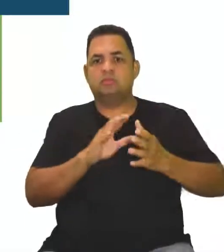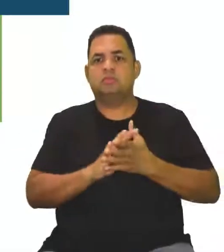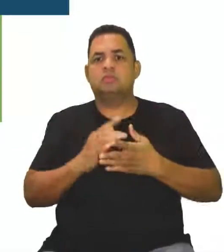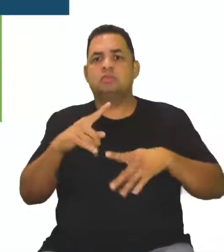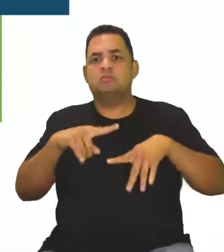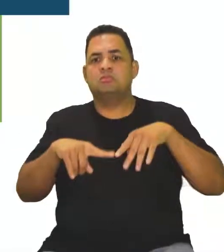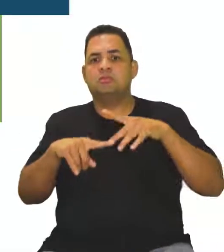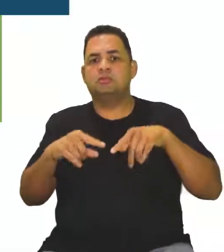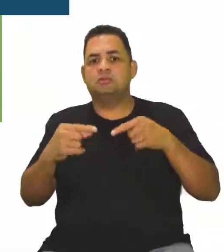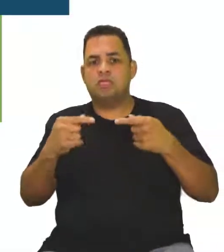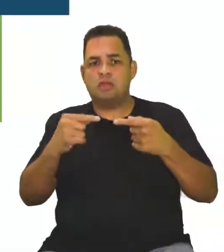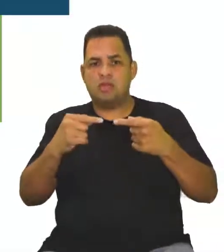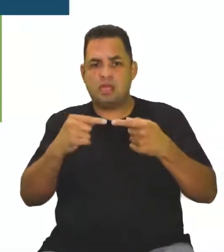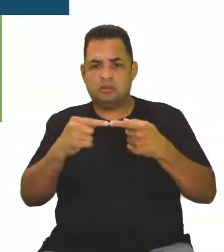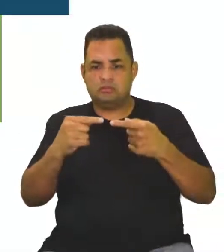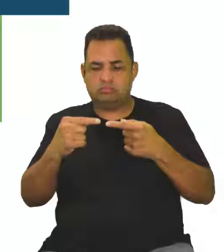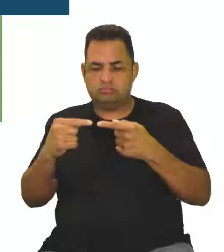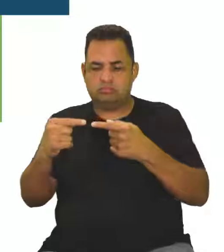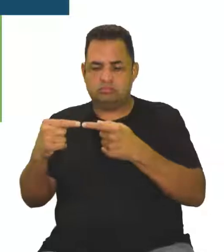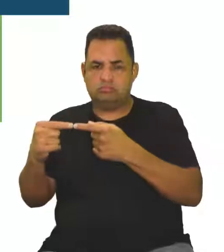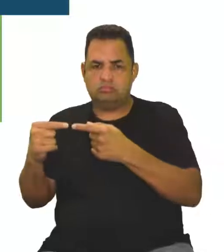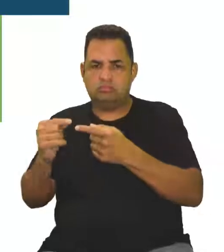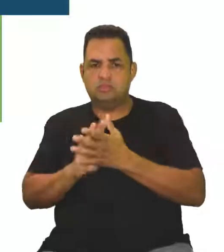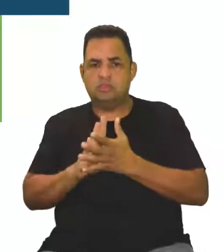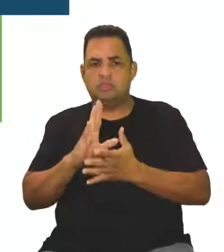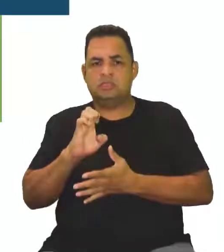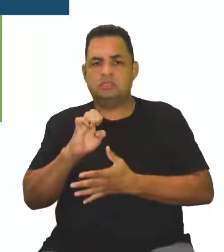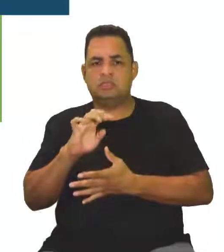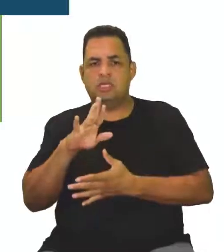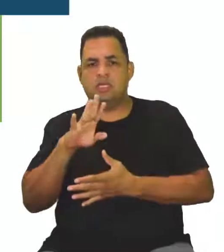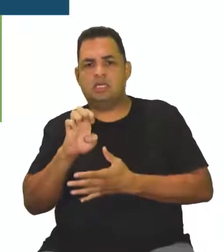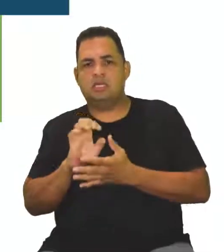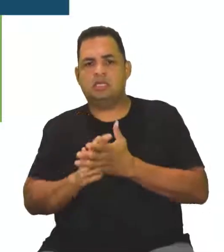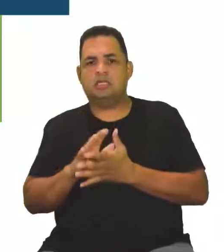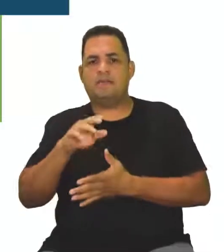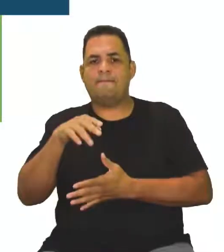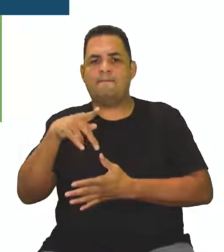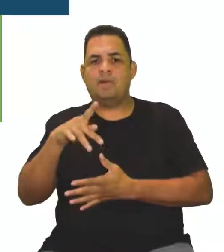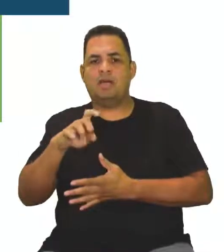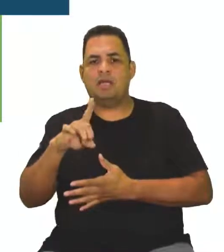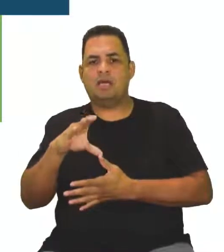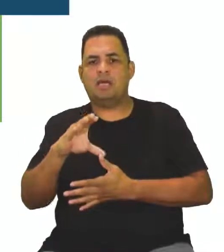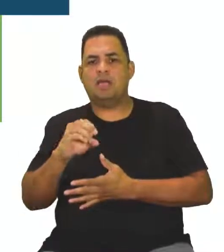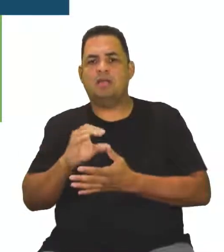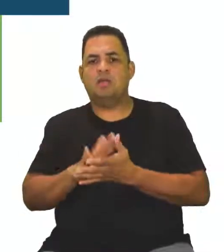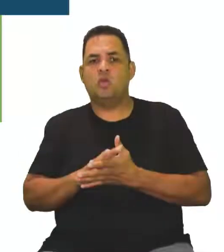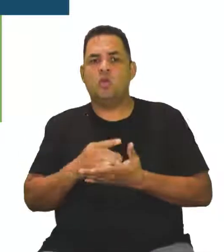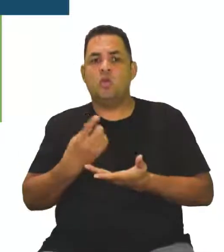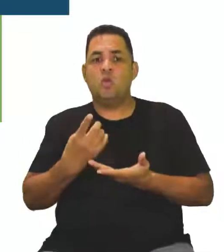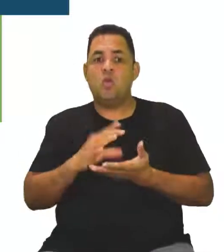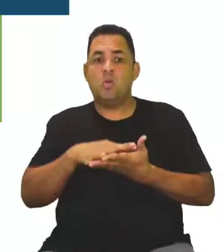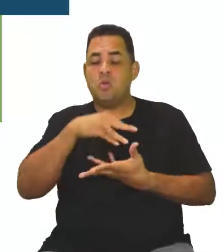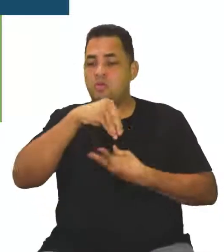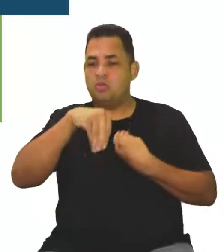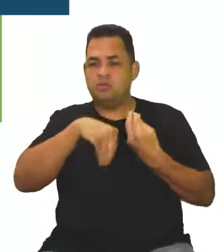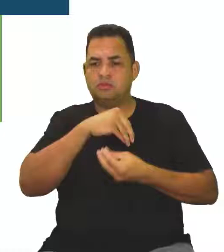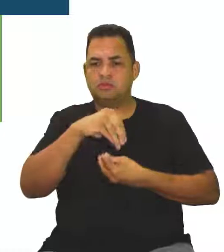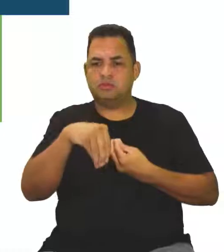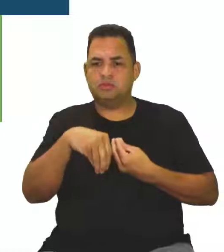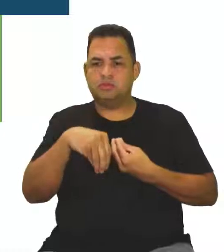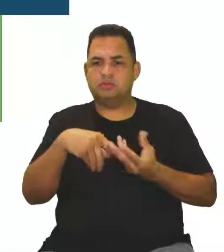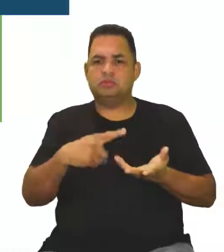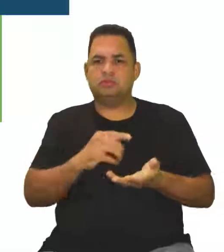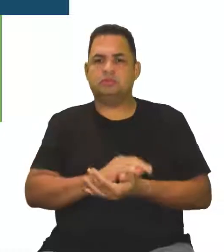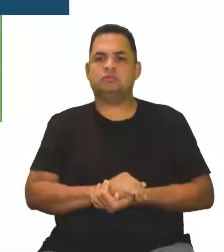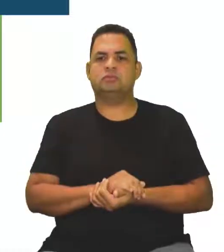em que os elementos são ligados em série, em paralelo ou em uma associação mista, como eu falei